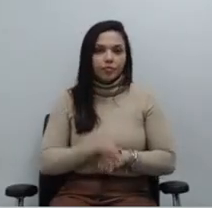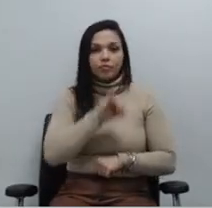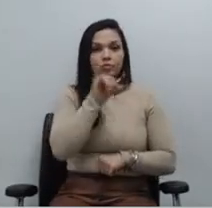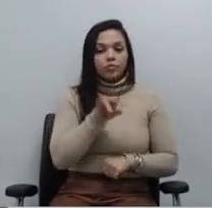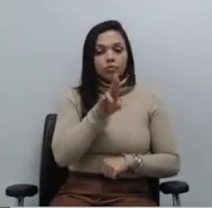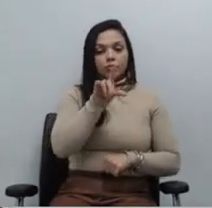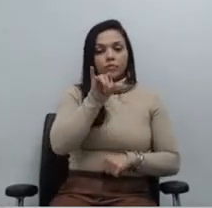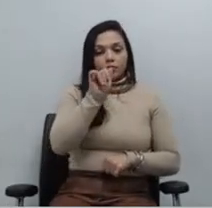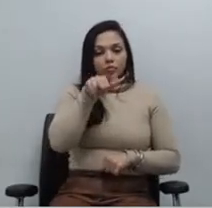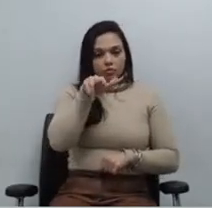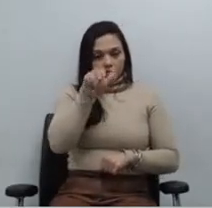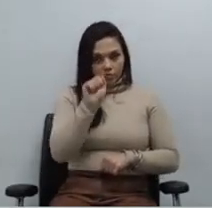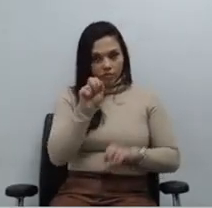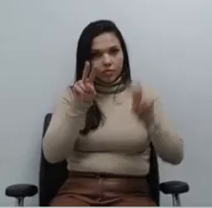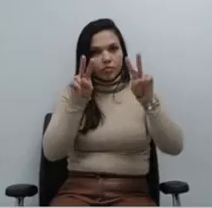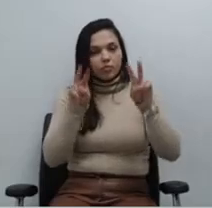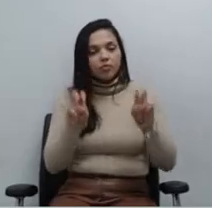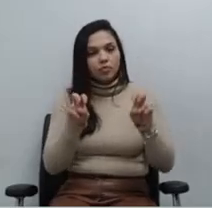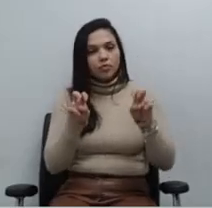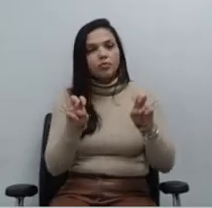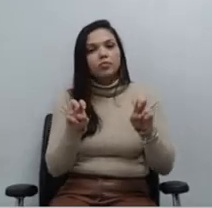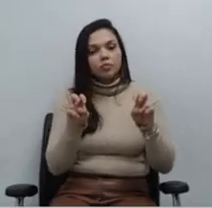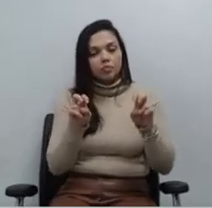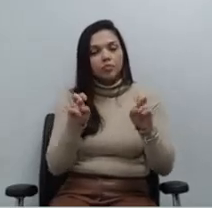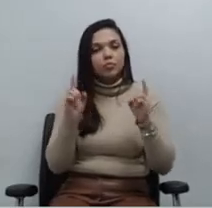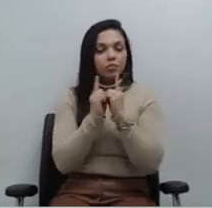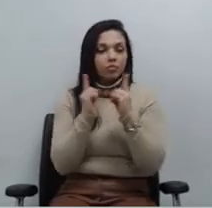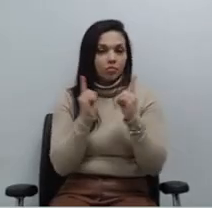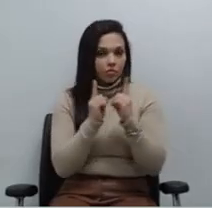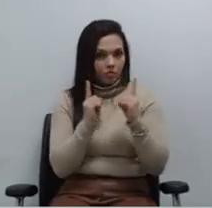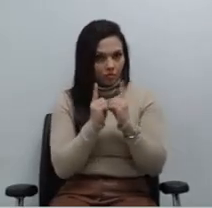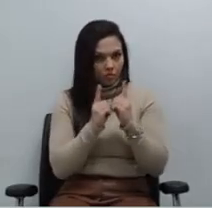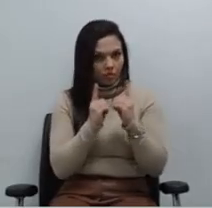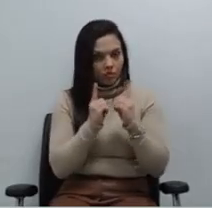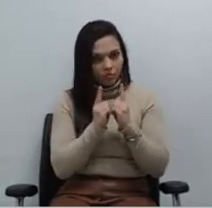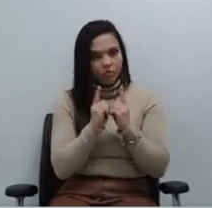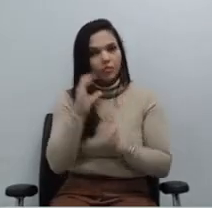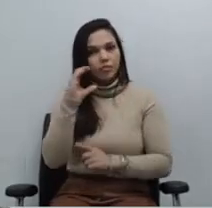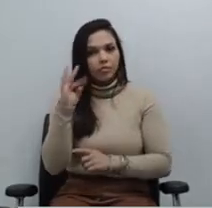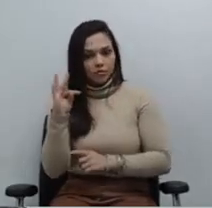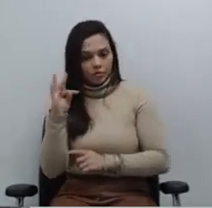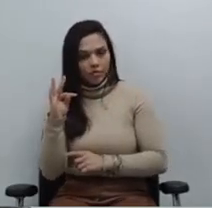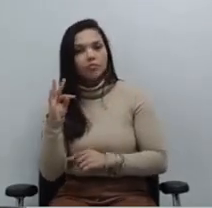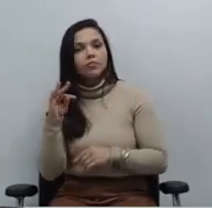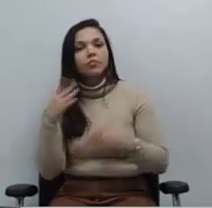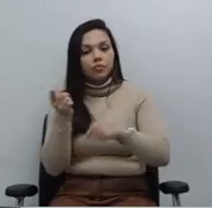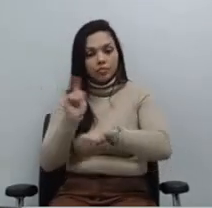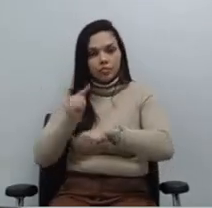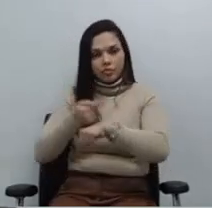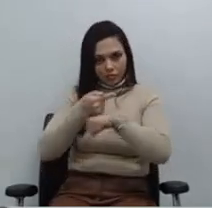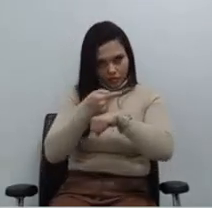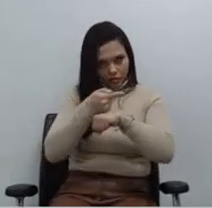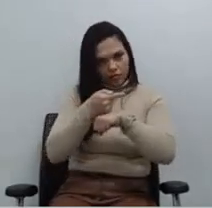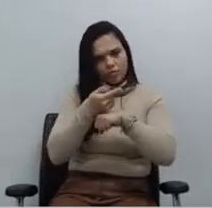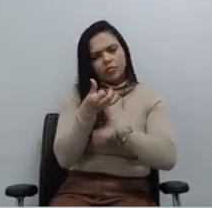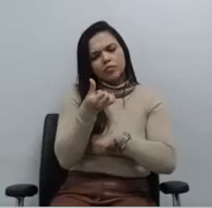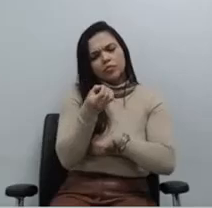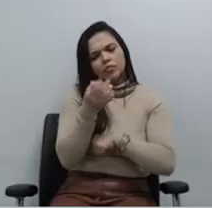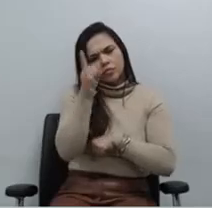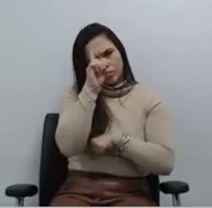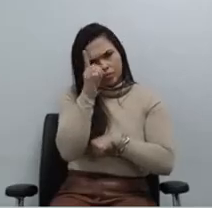sobre a questão do atendimento da TCT, isso me preocupou mais. Mais uma vez, a gestão tem apenas 60 dias, sei que ainda não foi